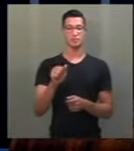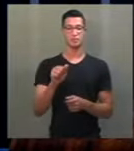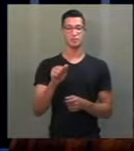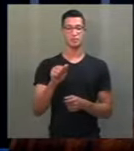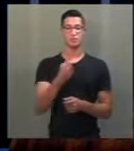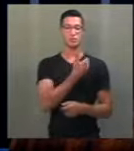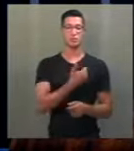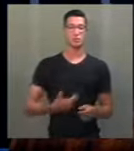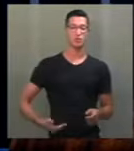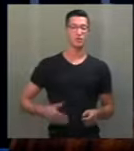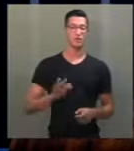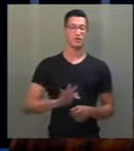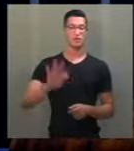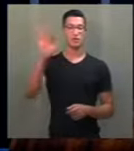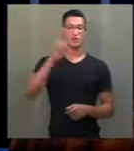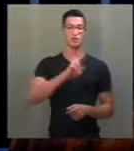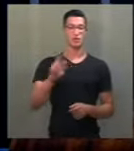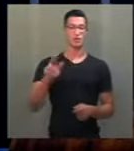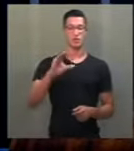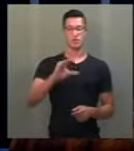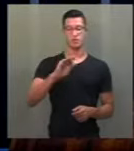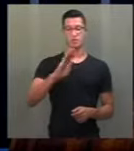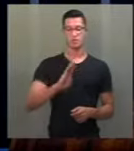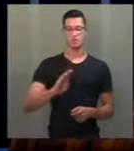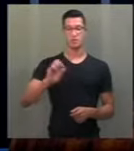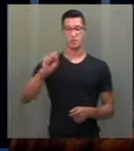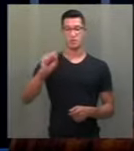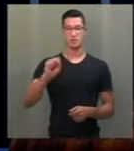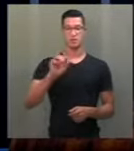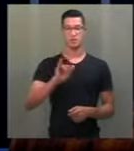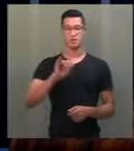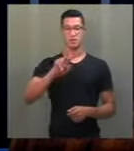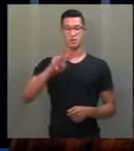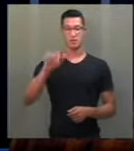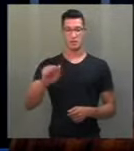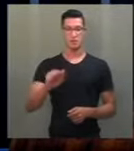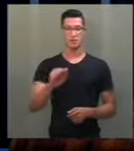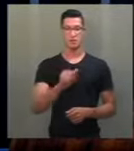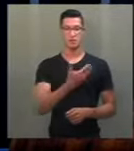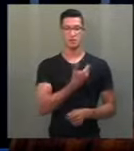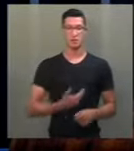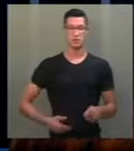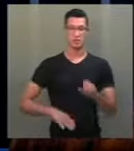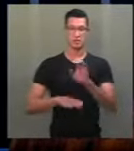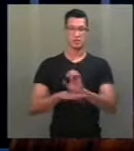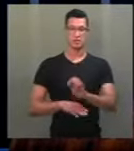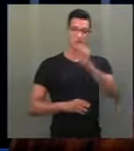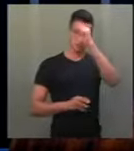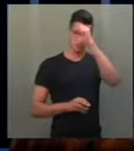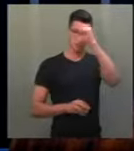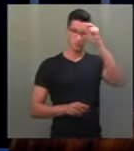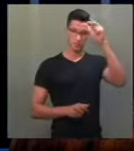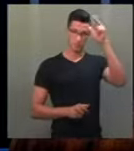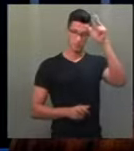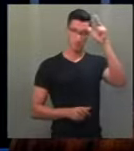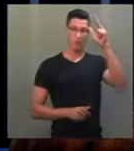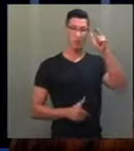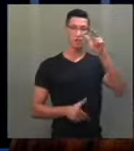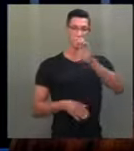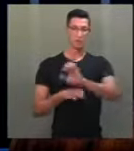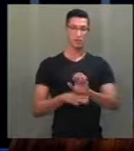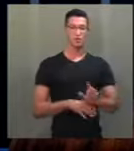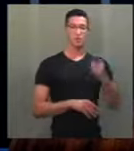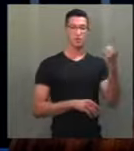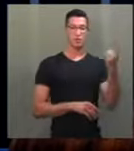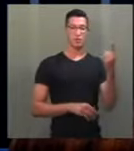do governo federal, chamado de CBS, e o IVA do governo estadual e municipal, dos entes subnacionais.